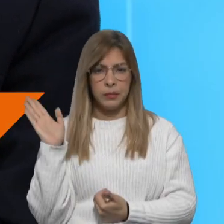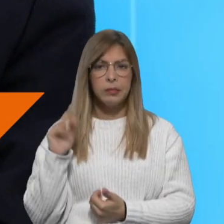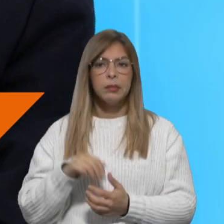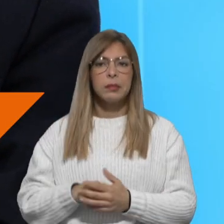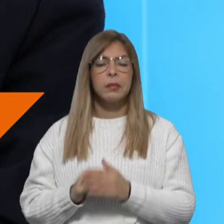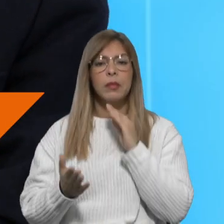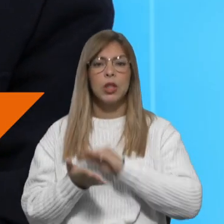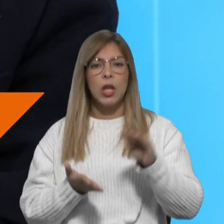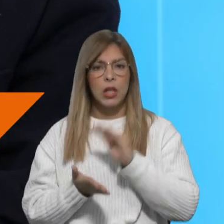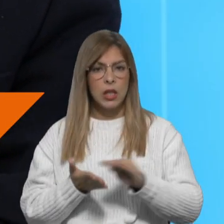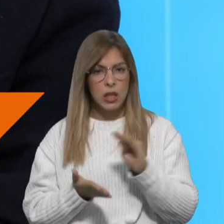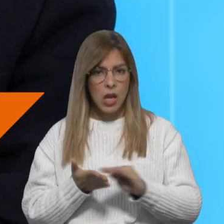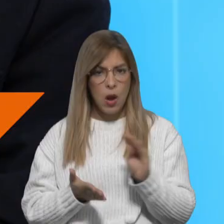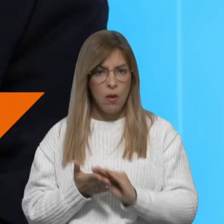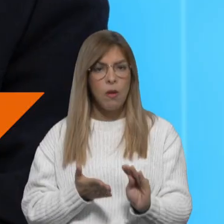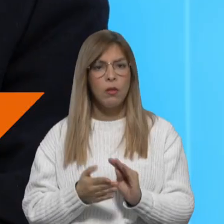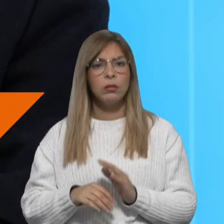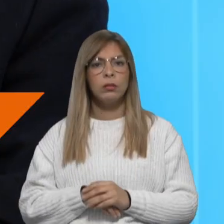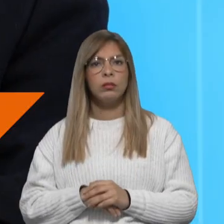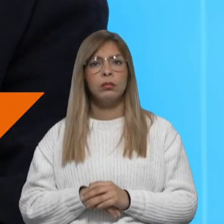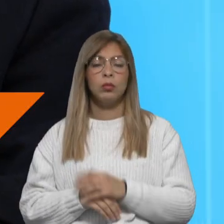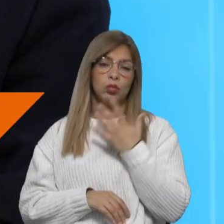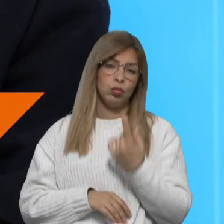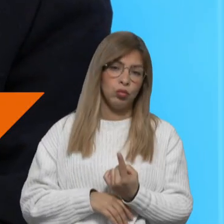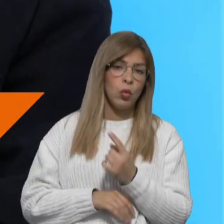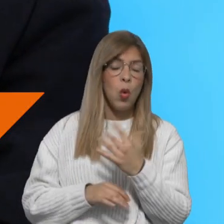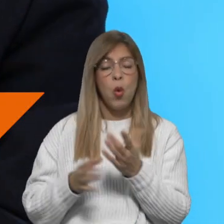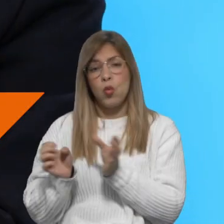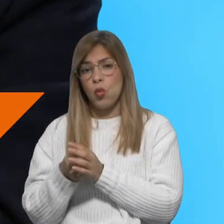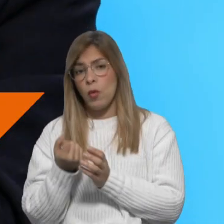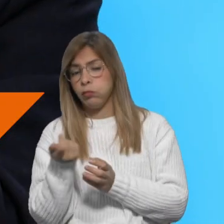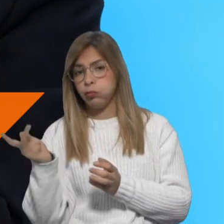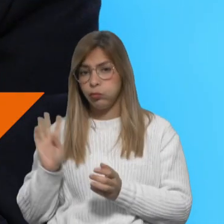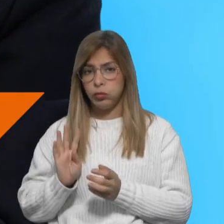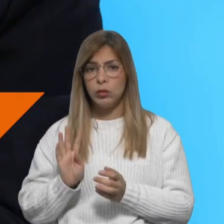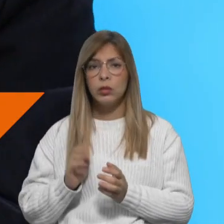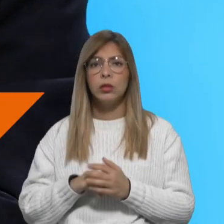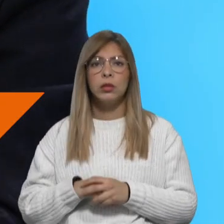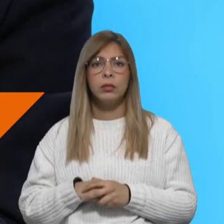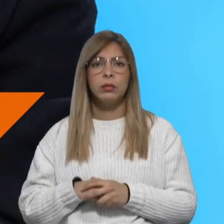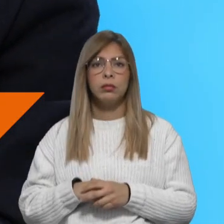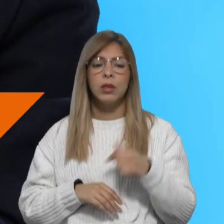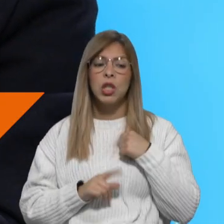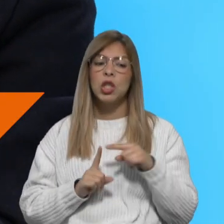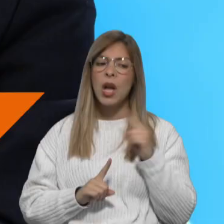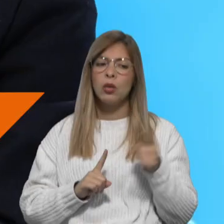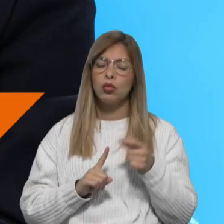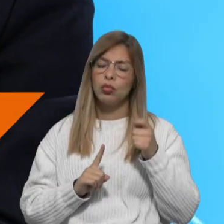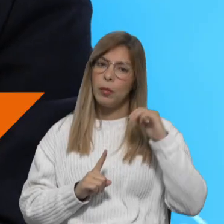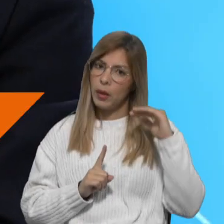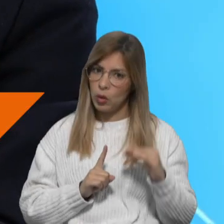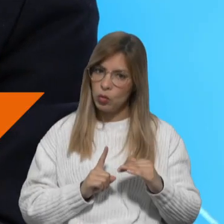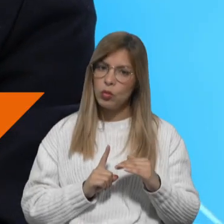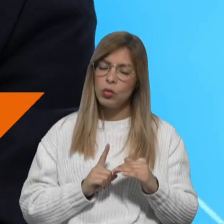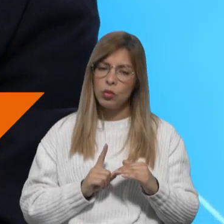Fazer a sua inscrição. A inscrição tem... Pessoal ou em grupo? Sim, no pessoal, nós este ano diminuímos para facilitar